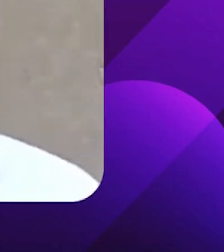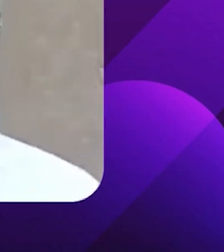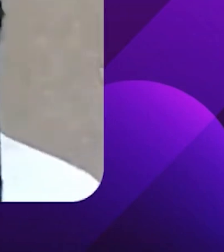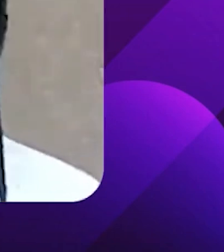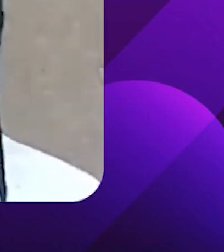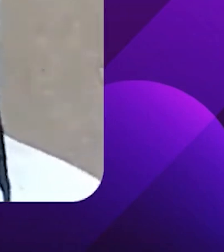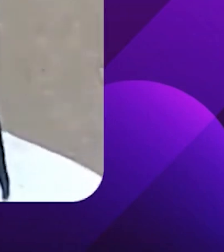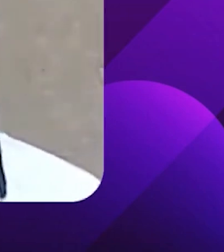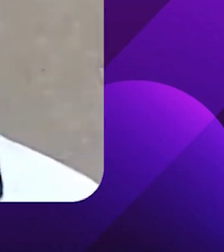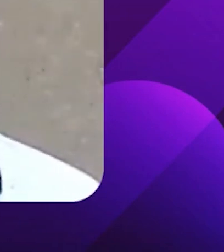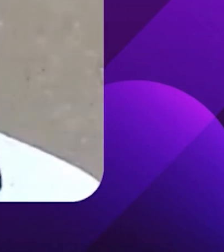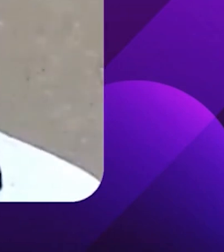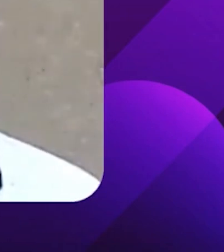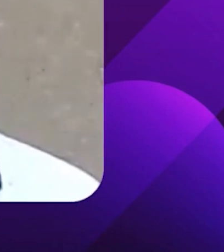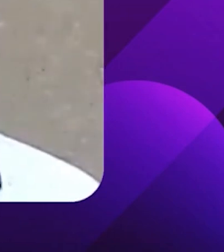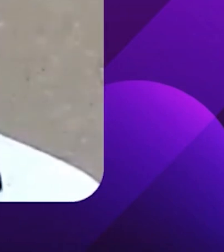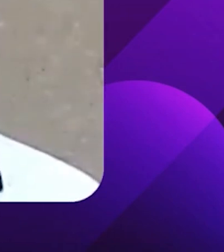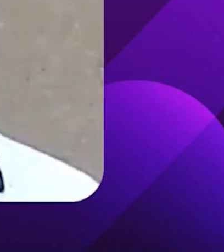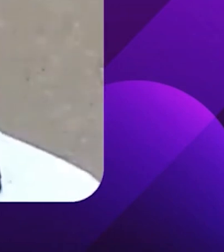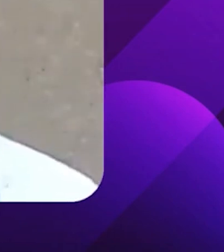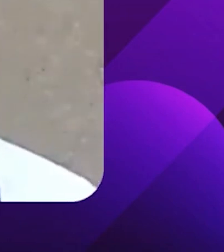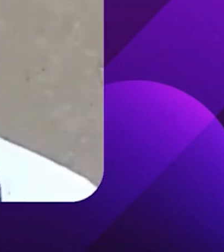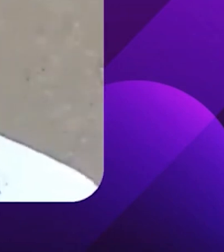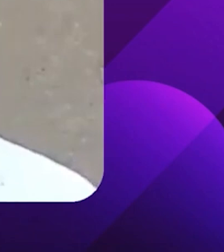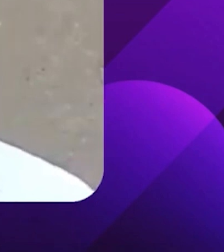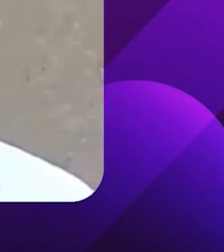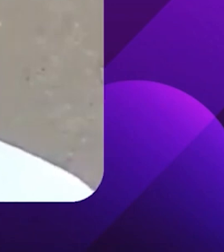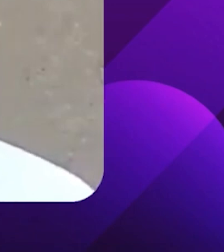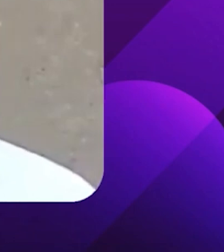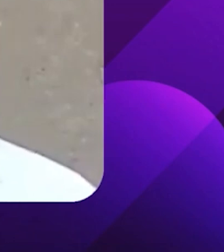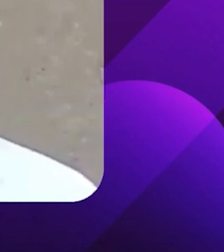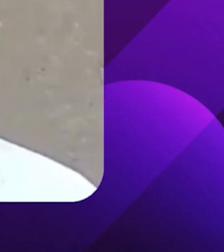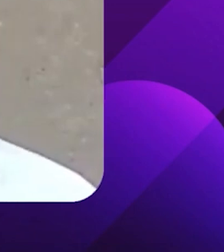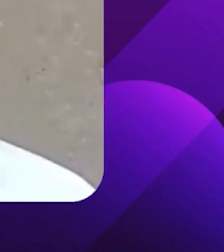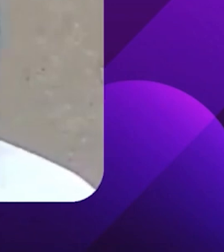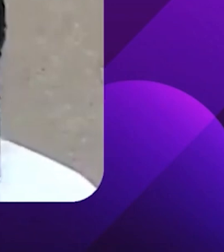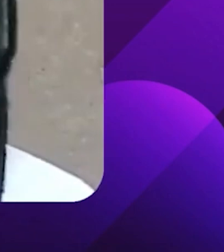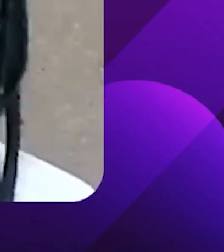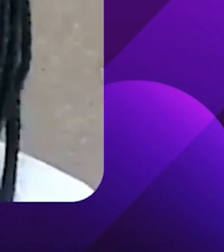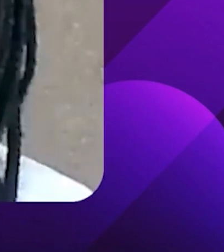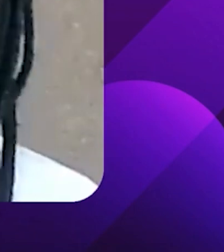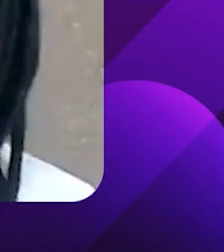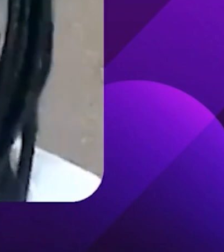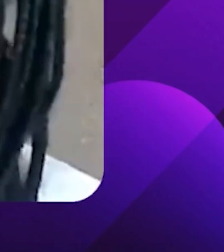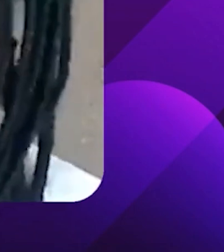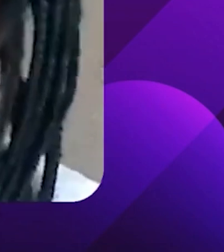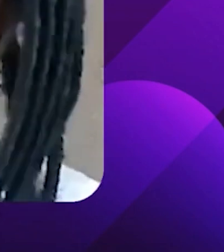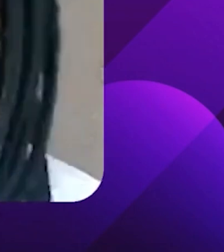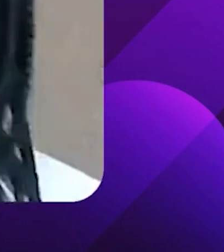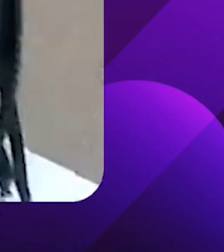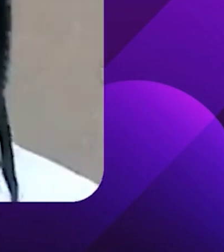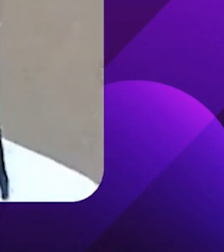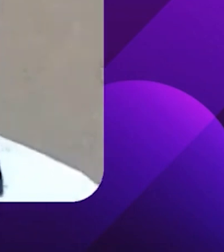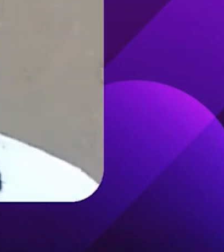pensamento e dizer, né, e conseguir expressar e falar, inclusive